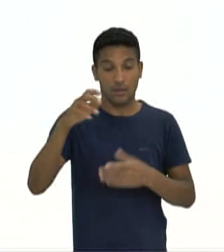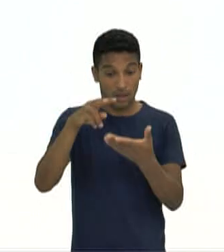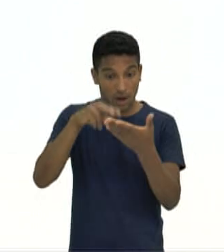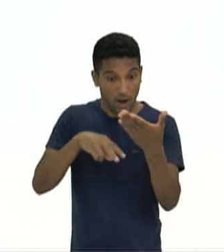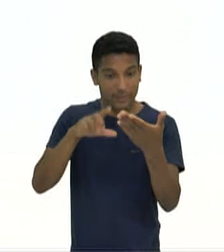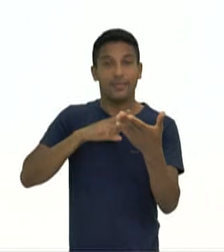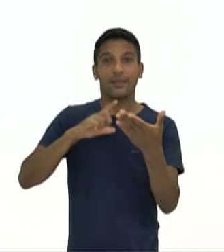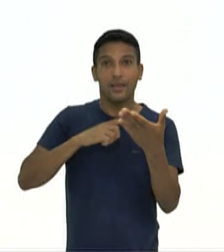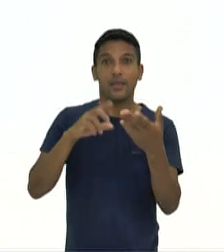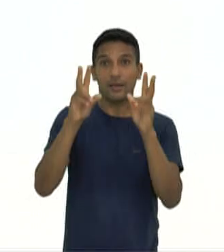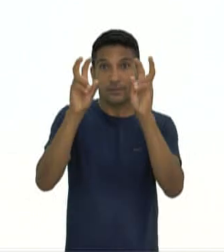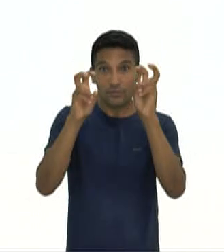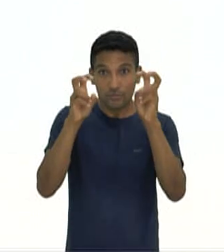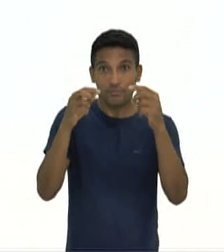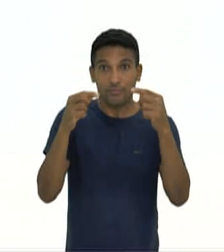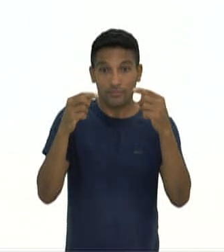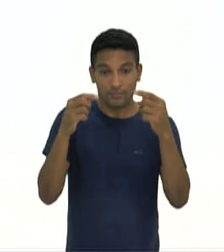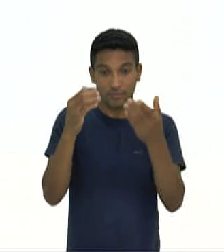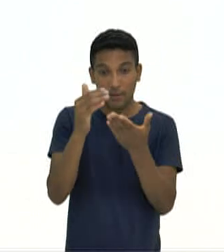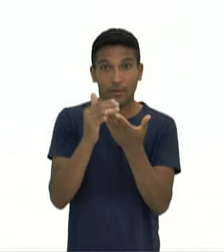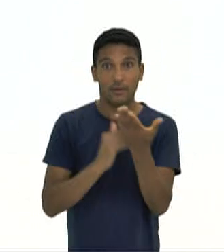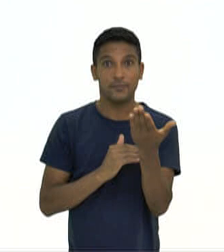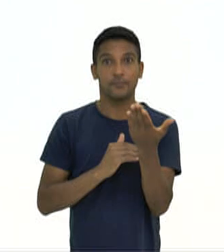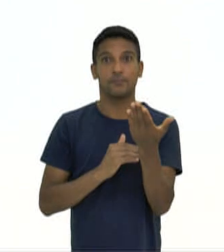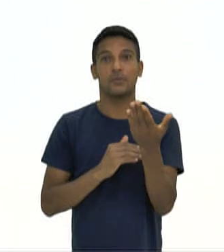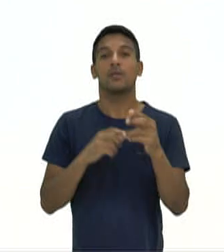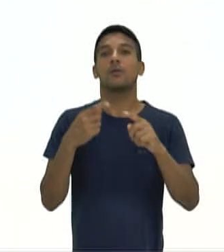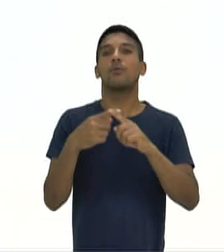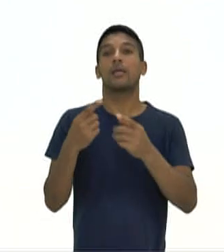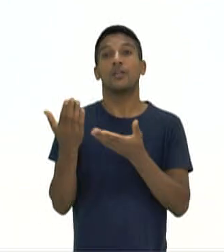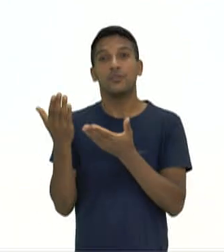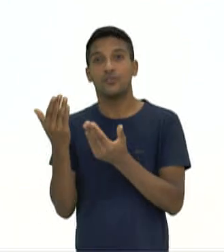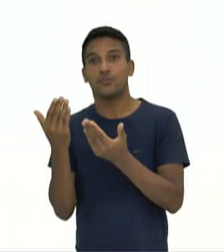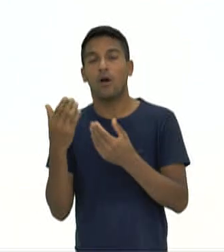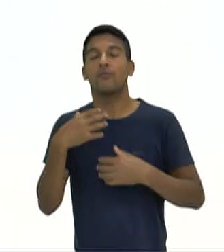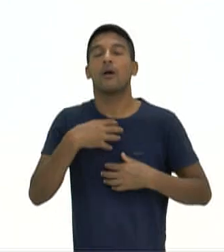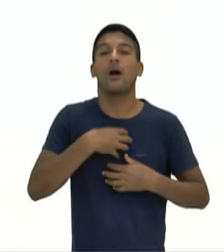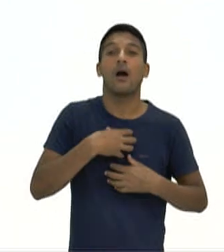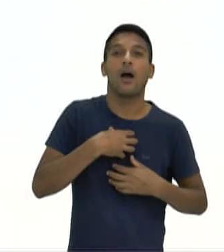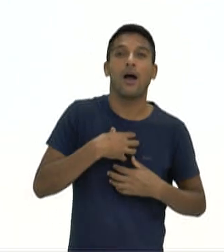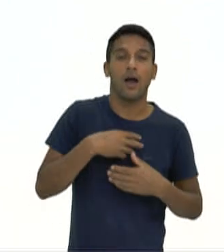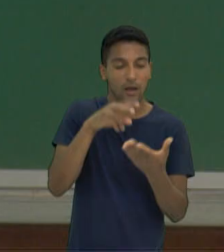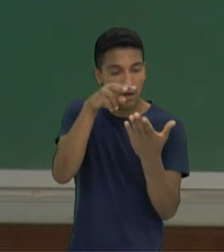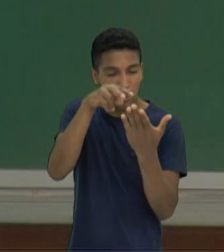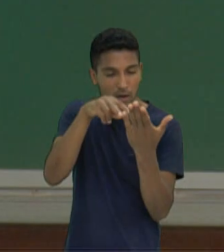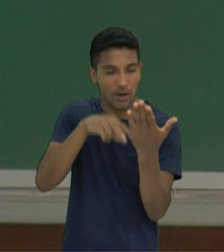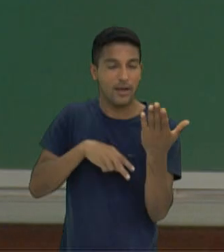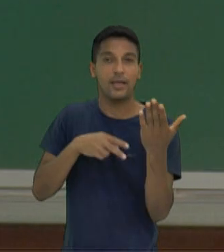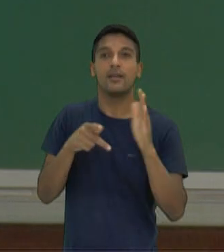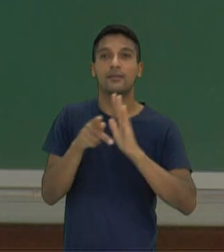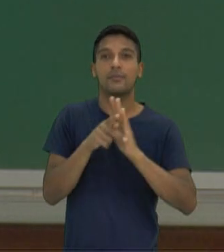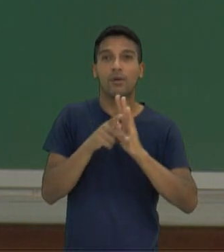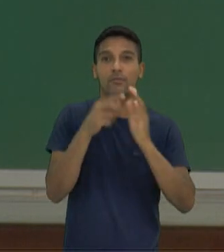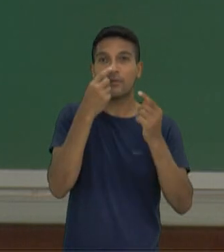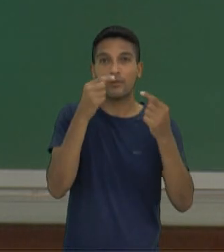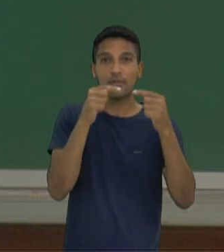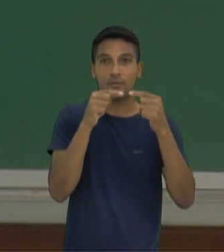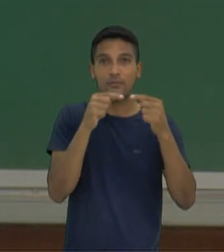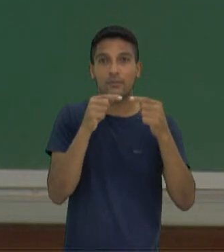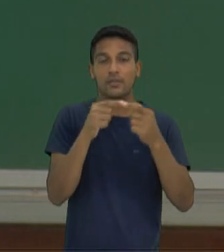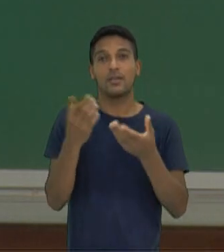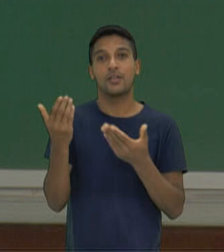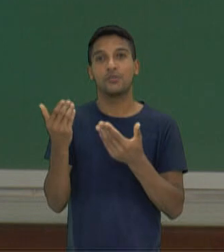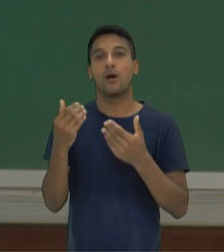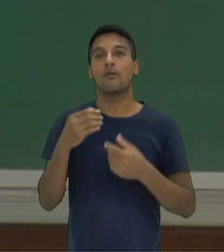sobre seus sentimentos. Nós temos aqui a indicação de argumentos de causa e consequência sobre esse livro. E